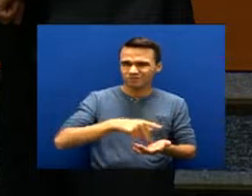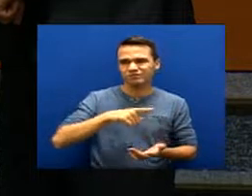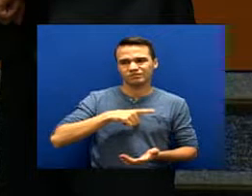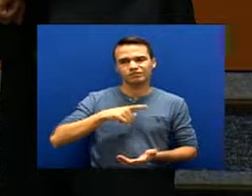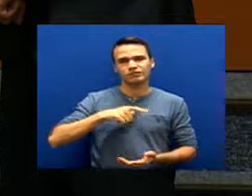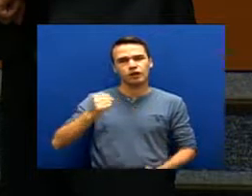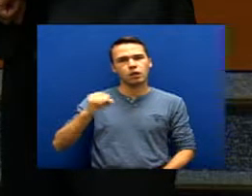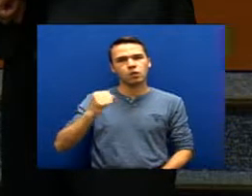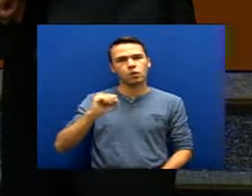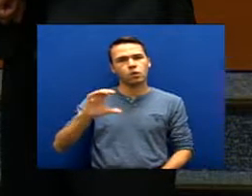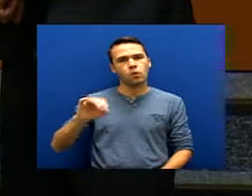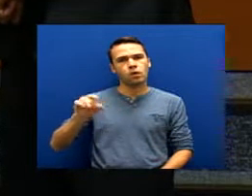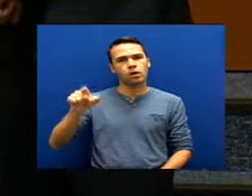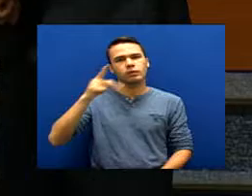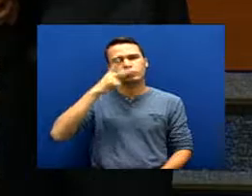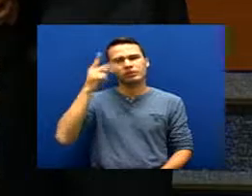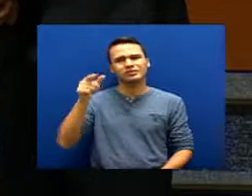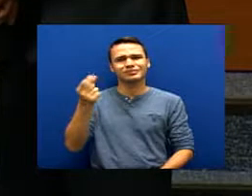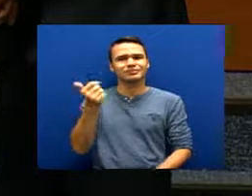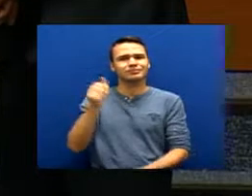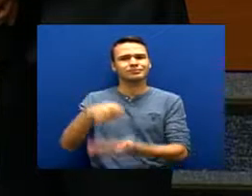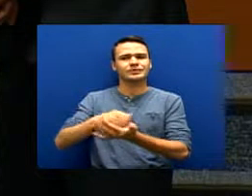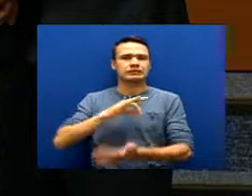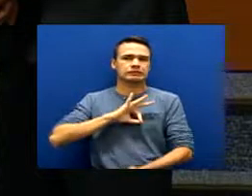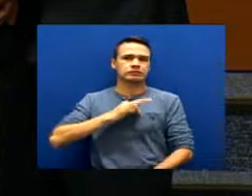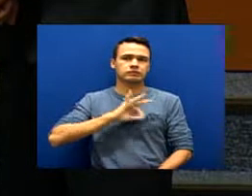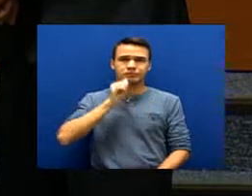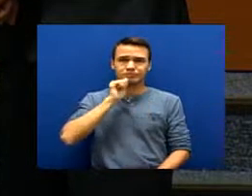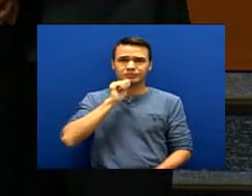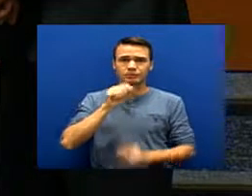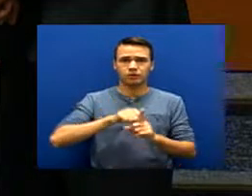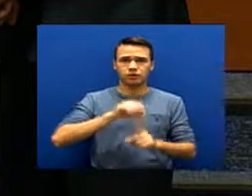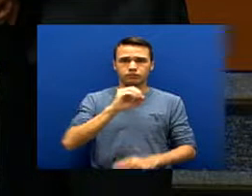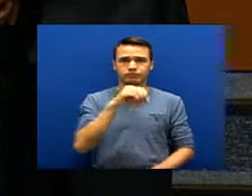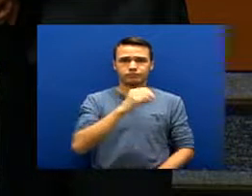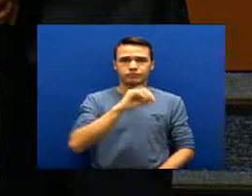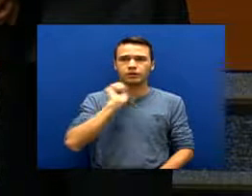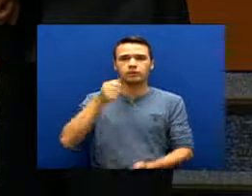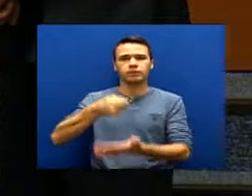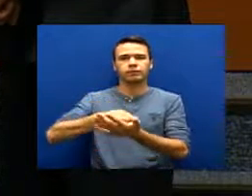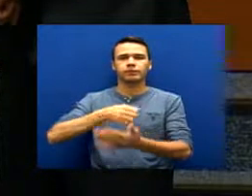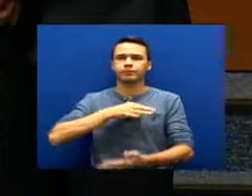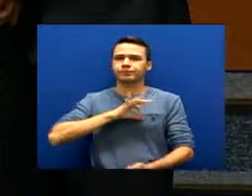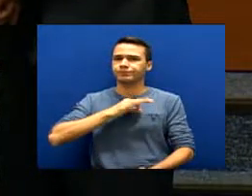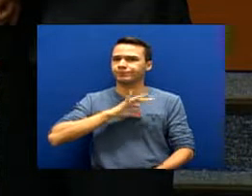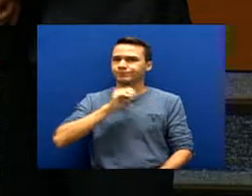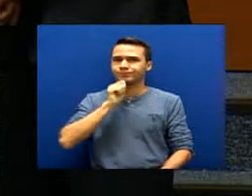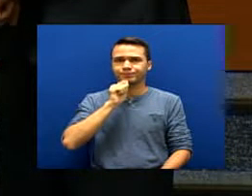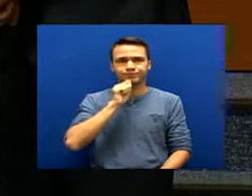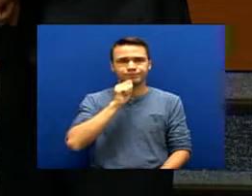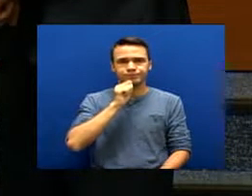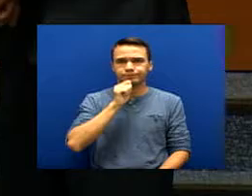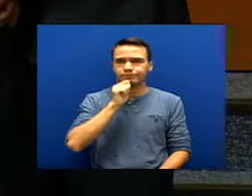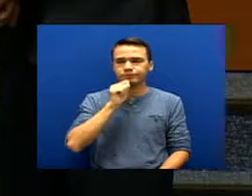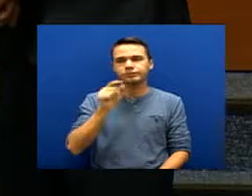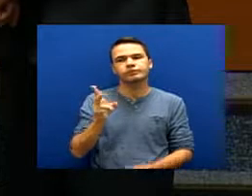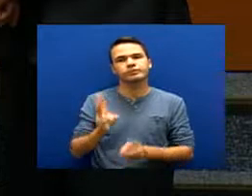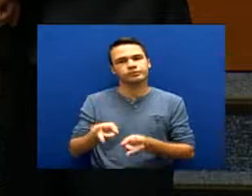porque sozinho eu não faria nada, pastor. Então, são praticamente 100 colaboradores,